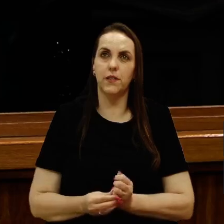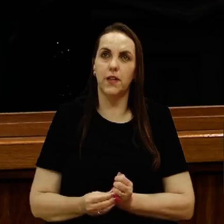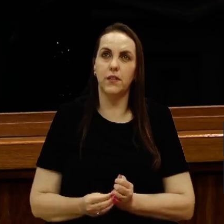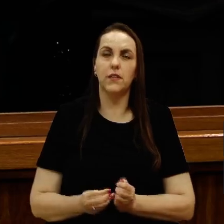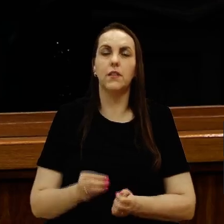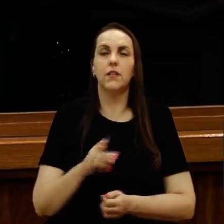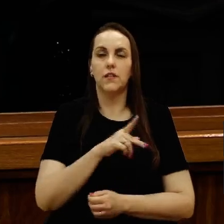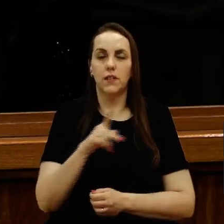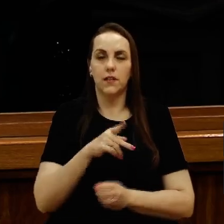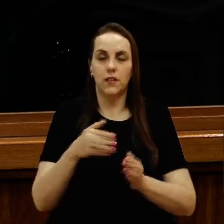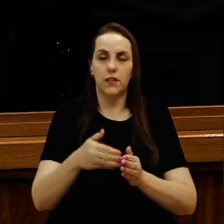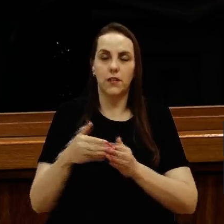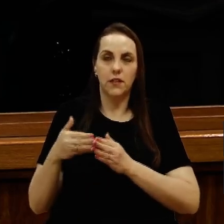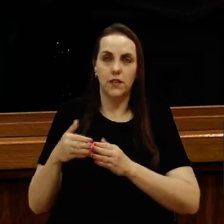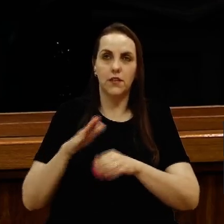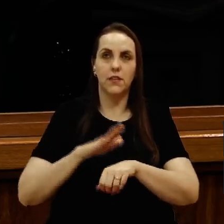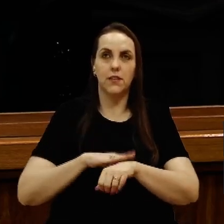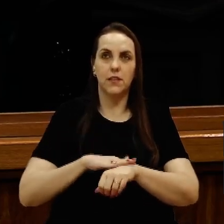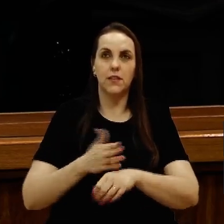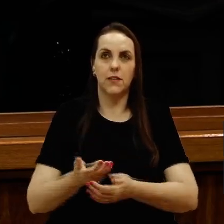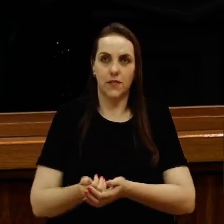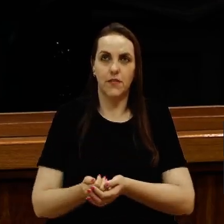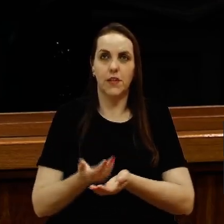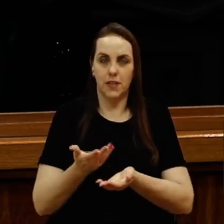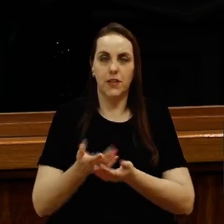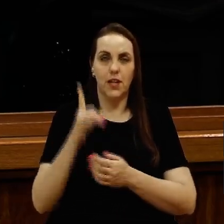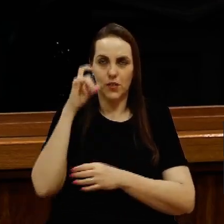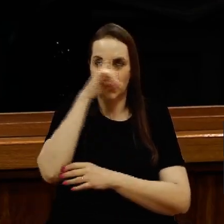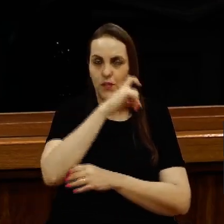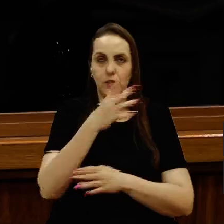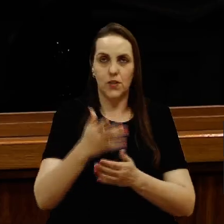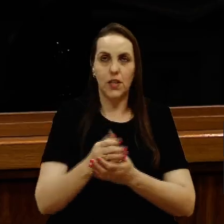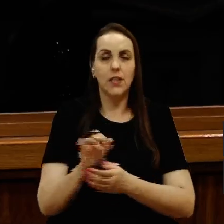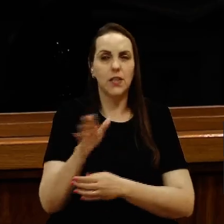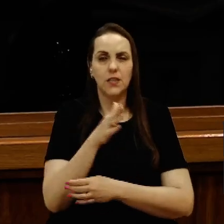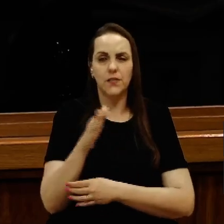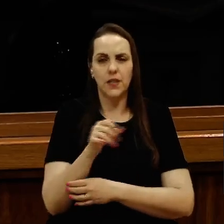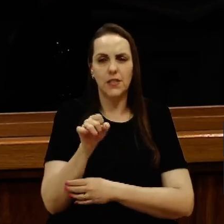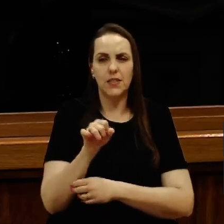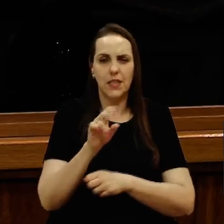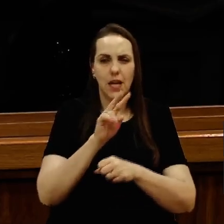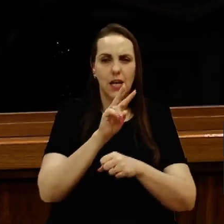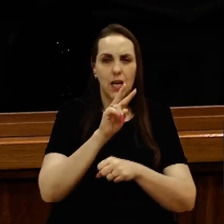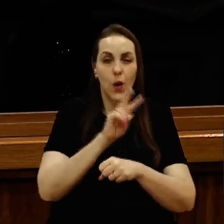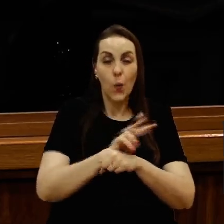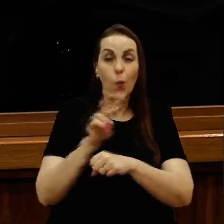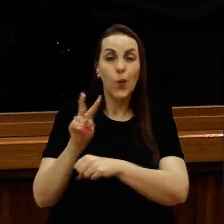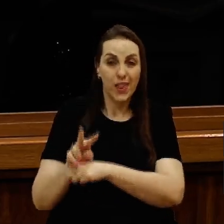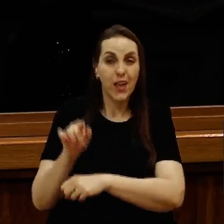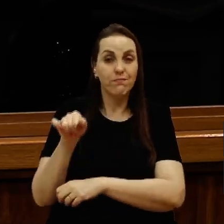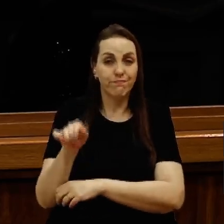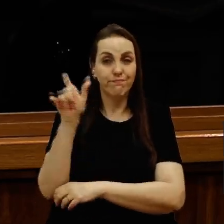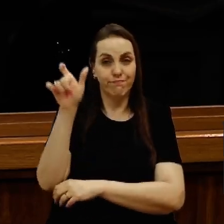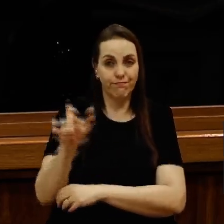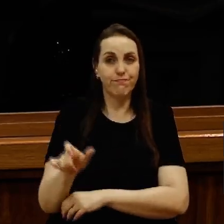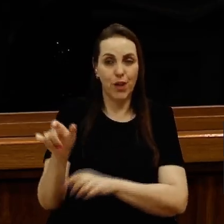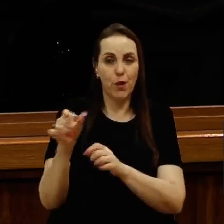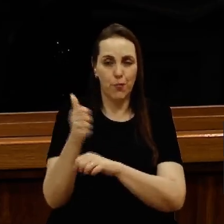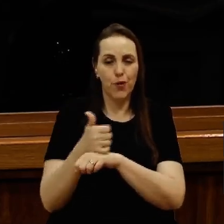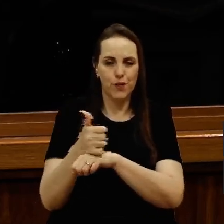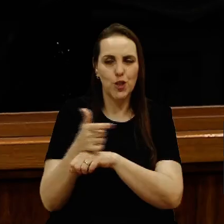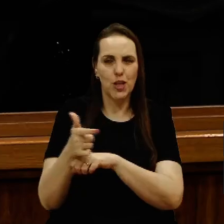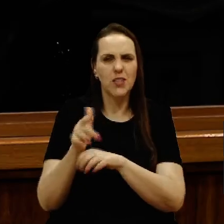conhece a dificuldade, muitas vezes, desses cuidadores em realizar vários procedimentos